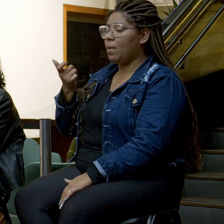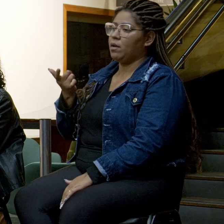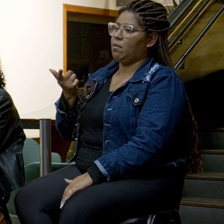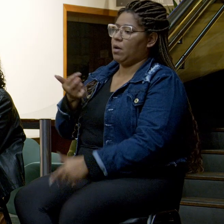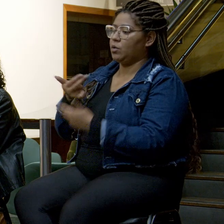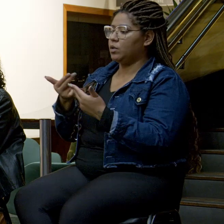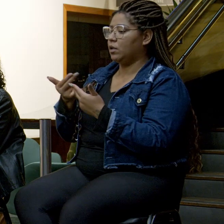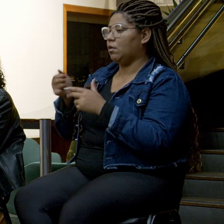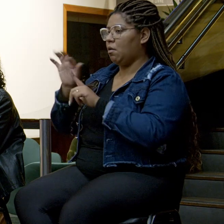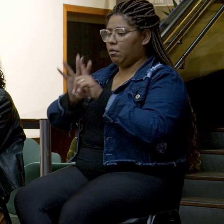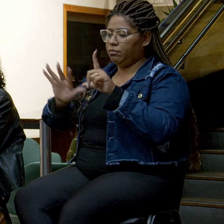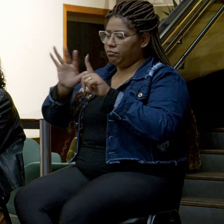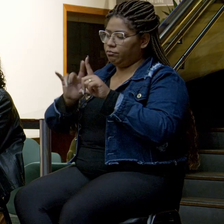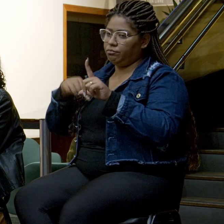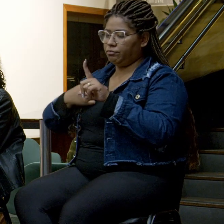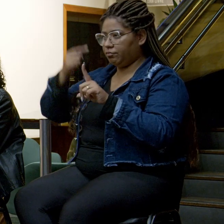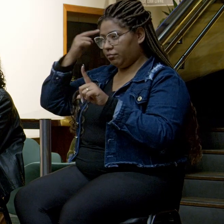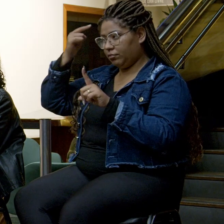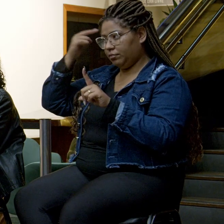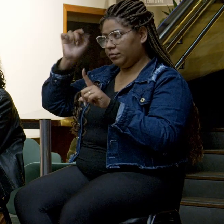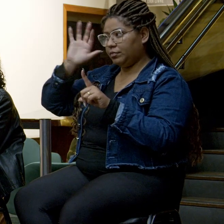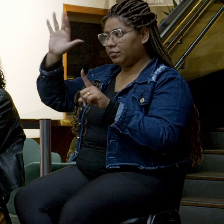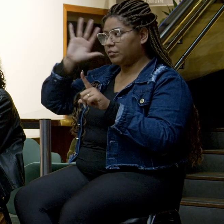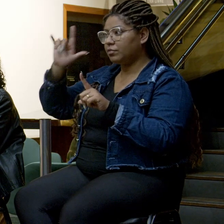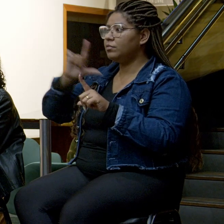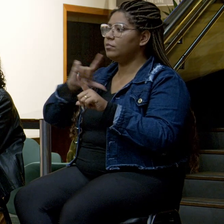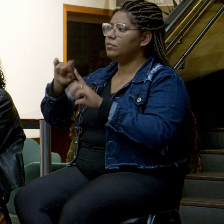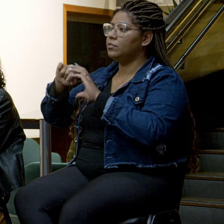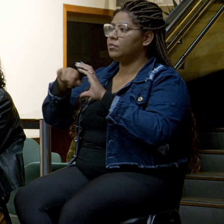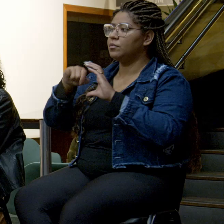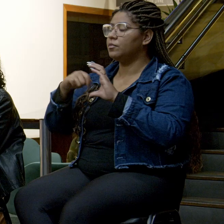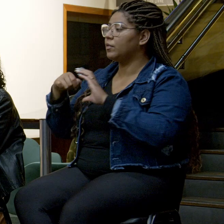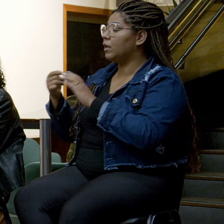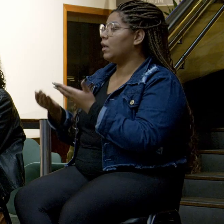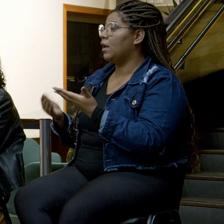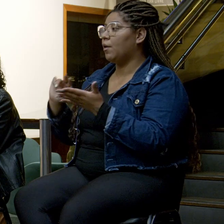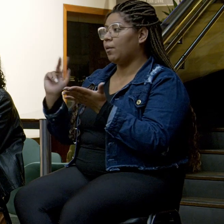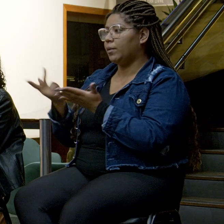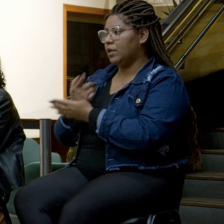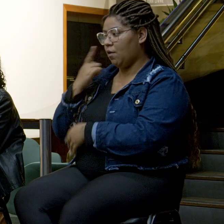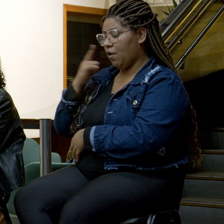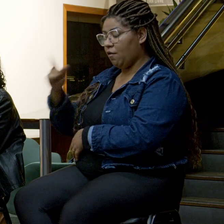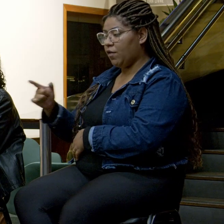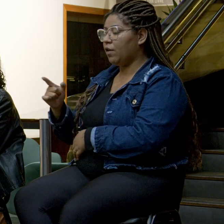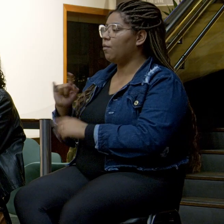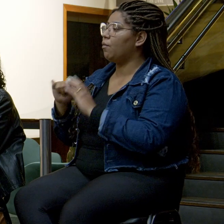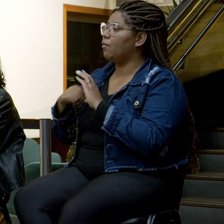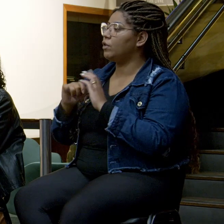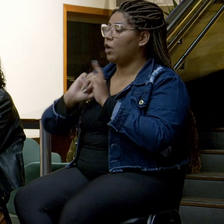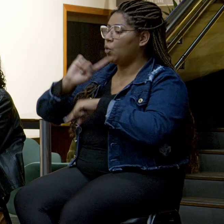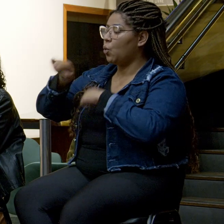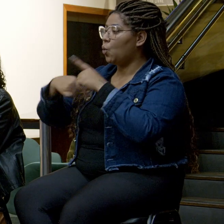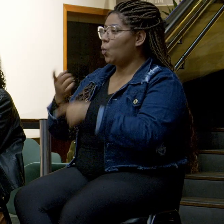gente romantizava que talvez existissem. Tinha muito clipping. E aí veio o clipping, e aí no dia seguinte